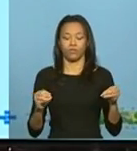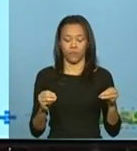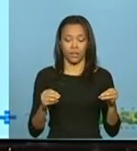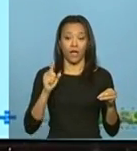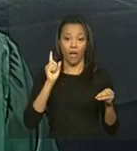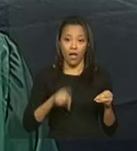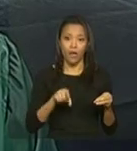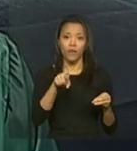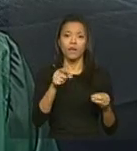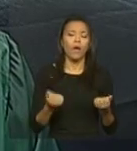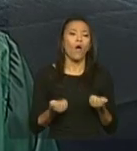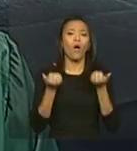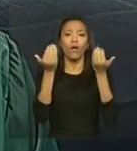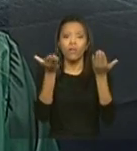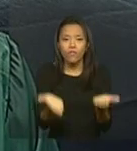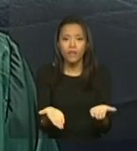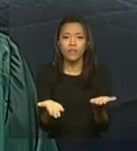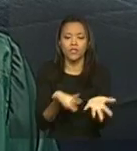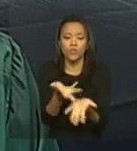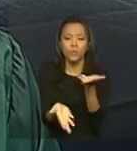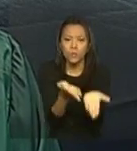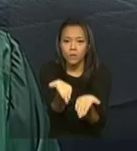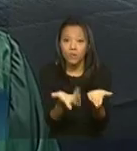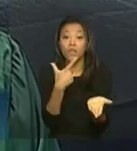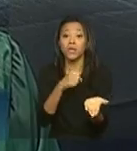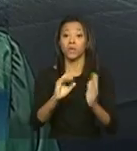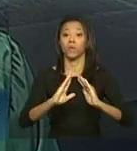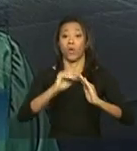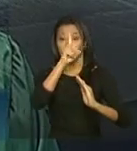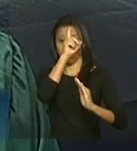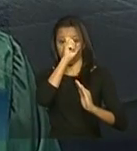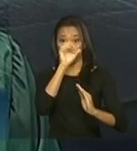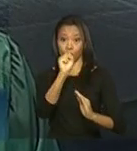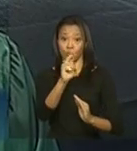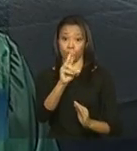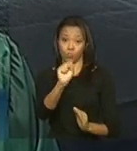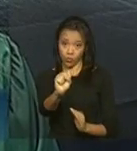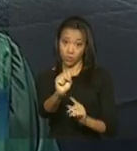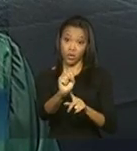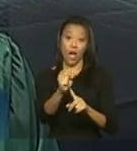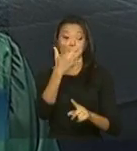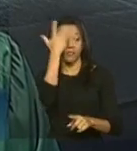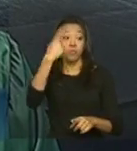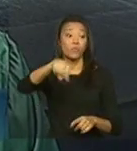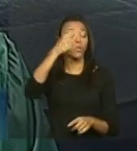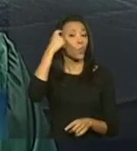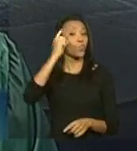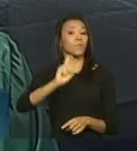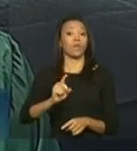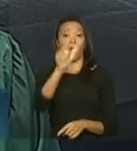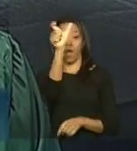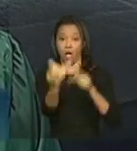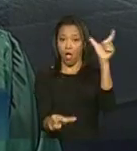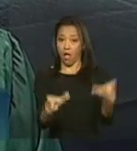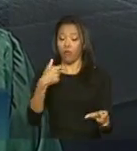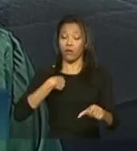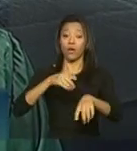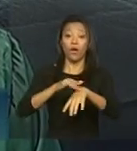de tratamento, de diagnóstico e tratamento pelo SUS, que também ainda tem gente que não sabe que hanseníase tem cura e que é